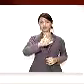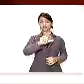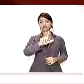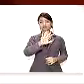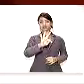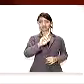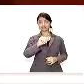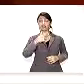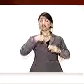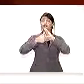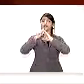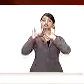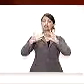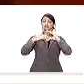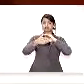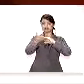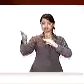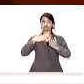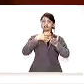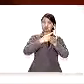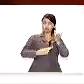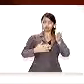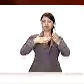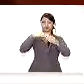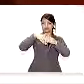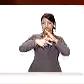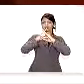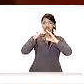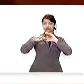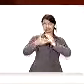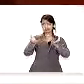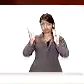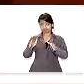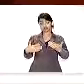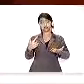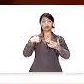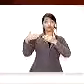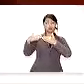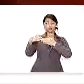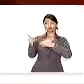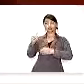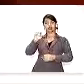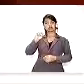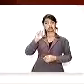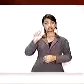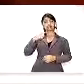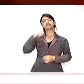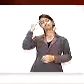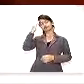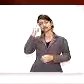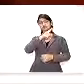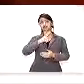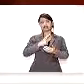relatório e voto previamente disponibilizados acompanhando as manifestações da sdg entendo que as falhas do processo